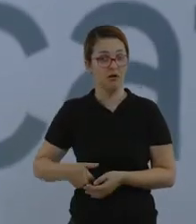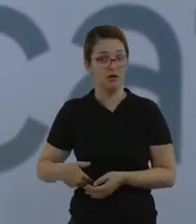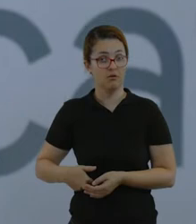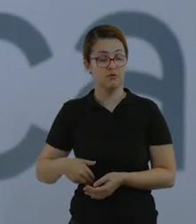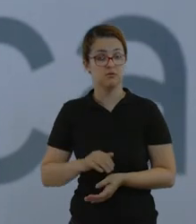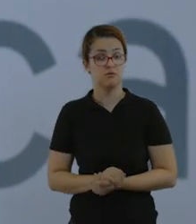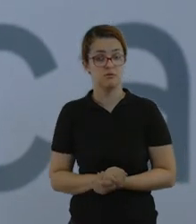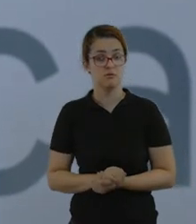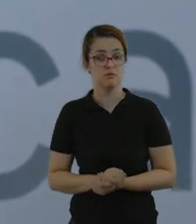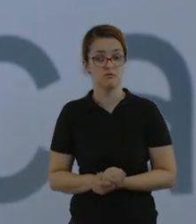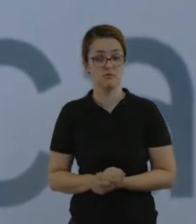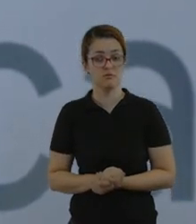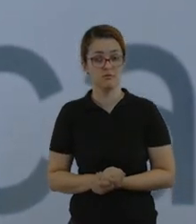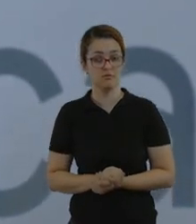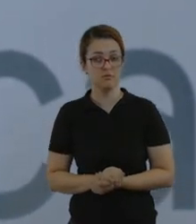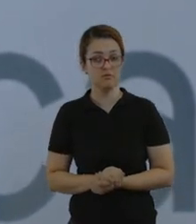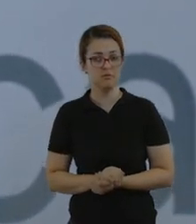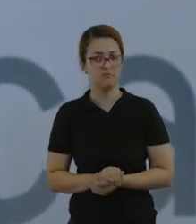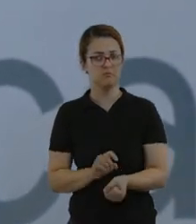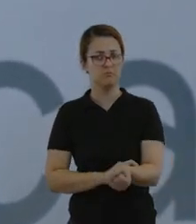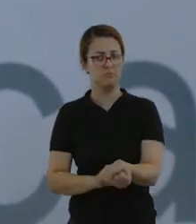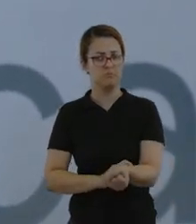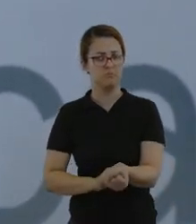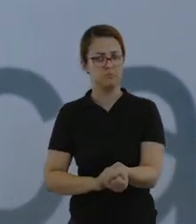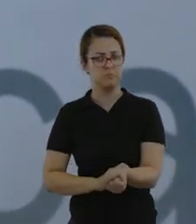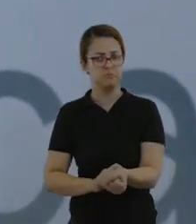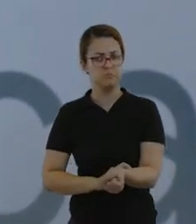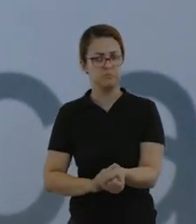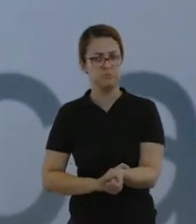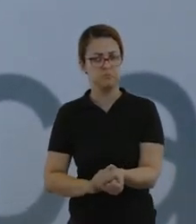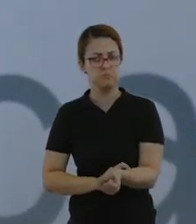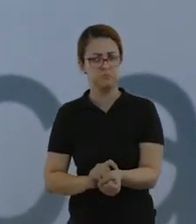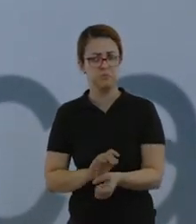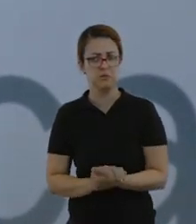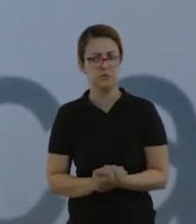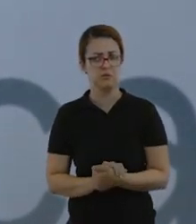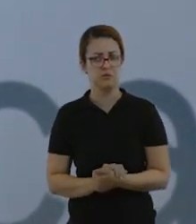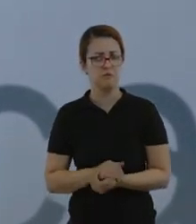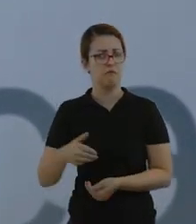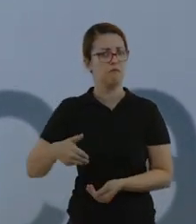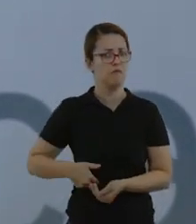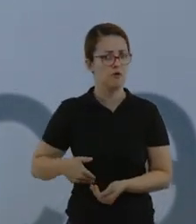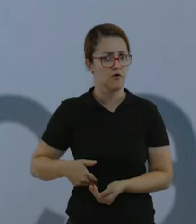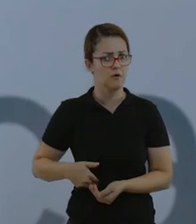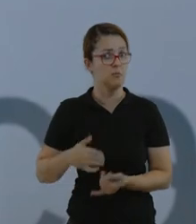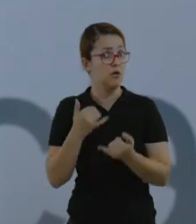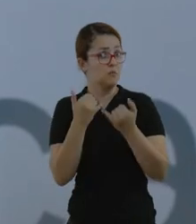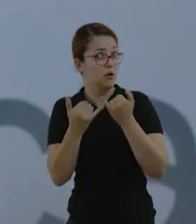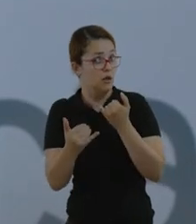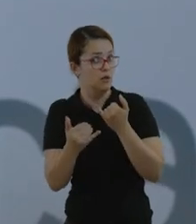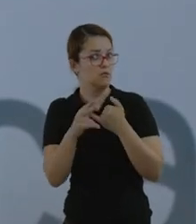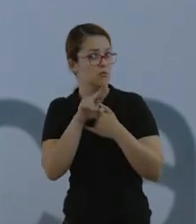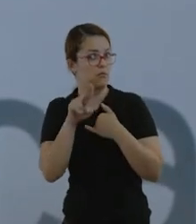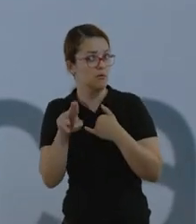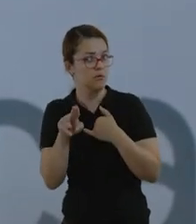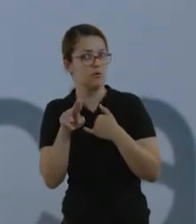sad, hungry, angry. Observe a diferença, ó.